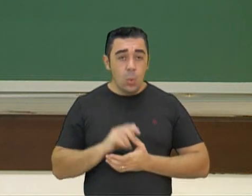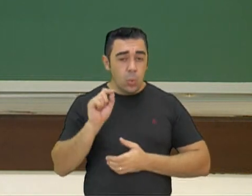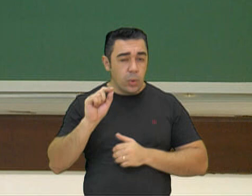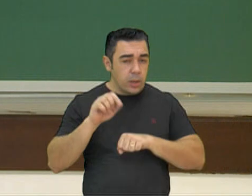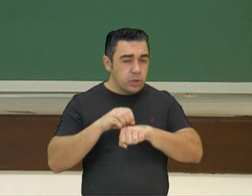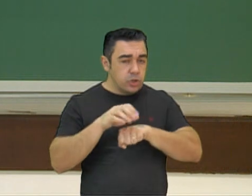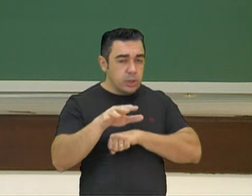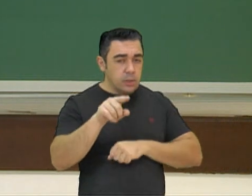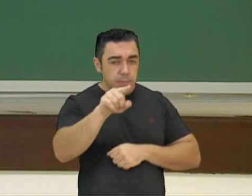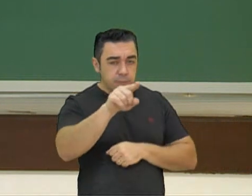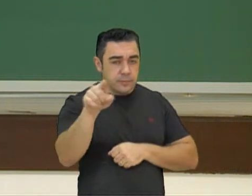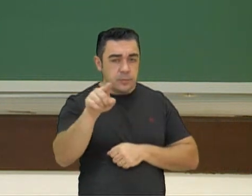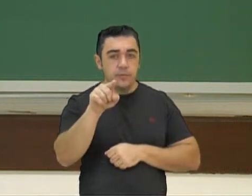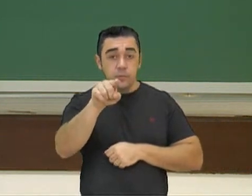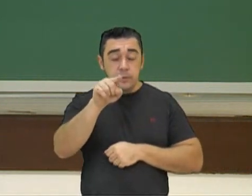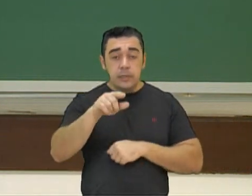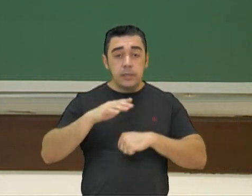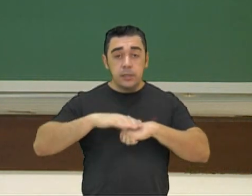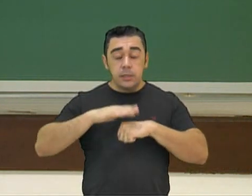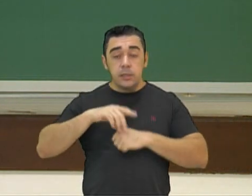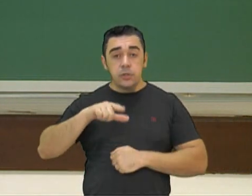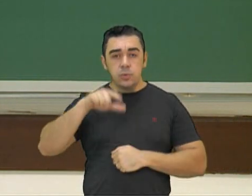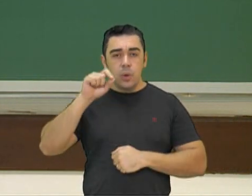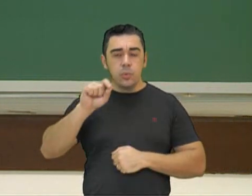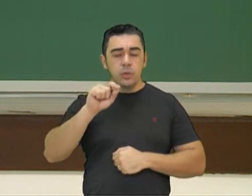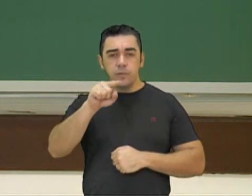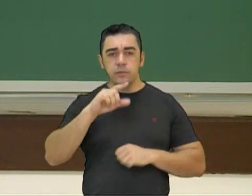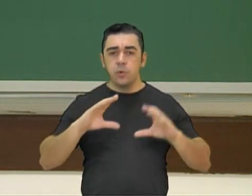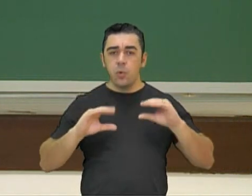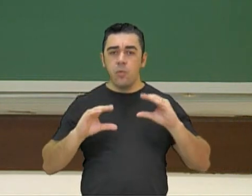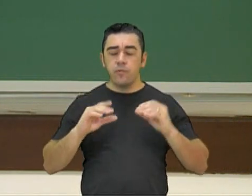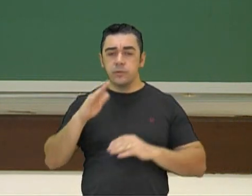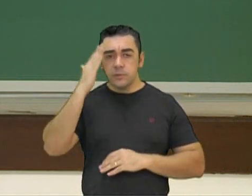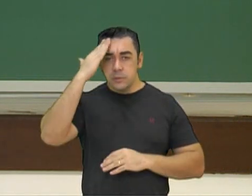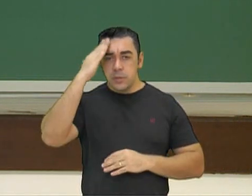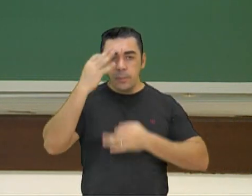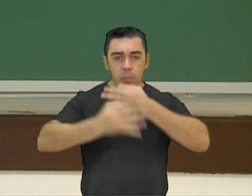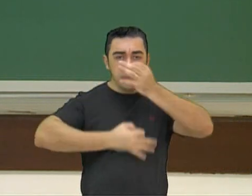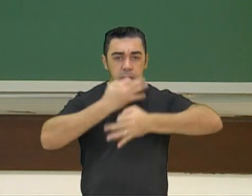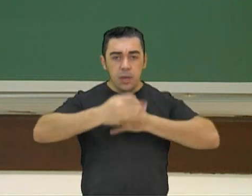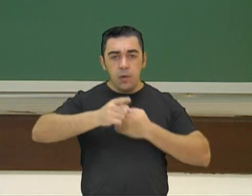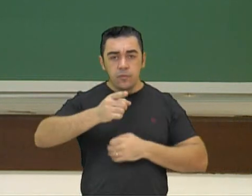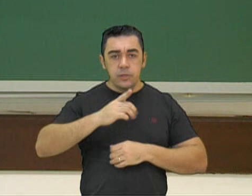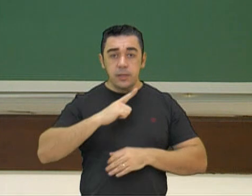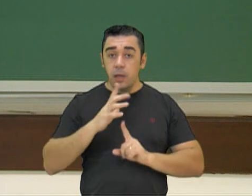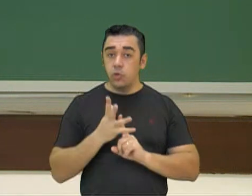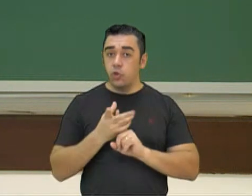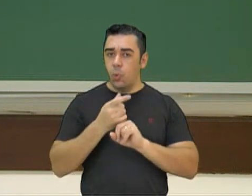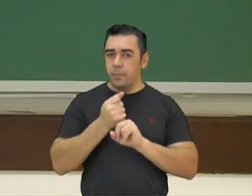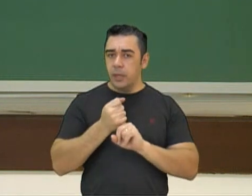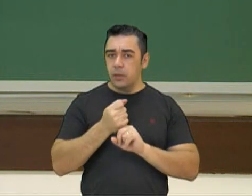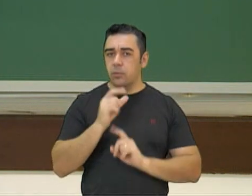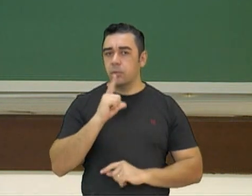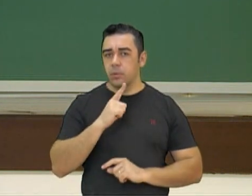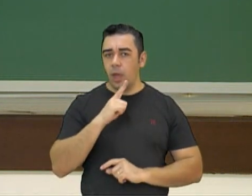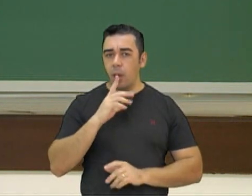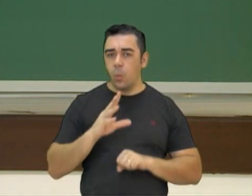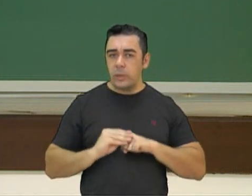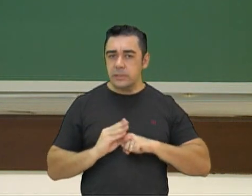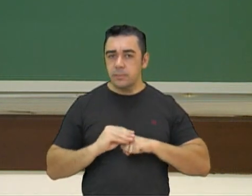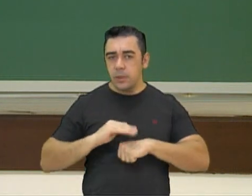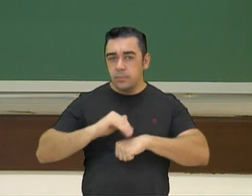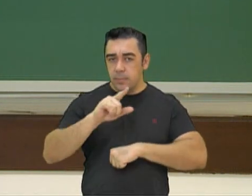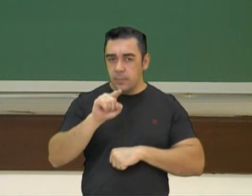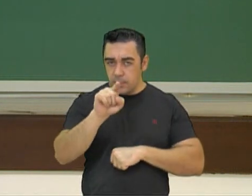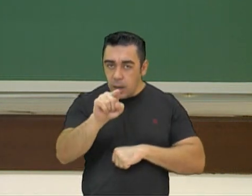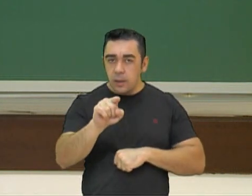você decida o que ficar mais confortável para você, né? Ou seja, o que você mais domine, o que você mais tenha conhecimento, o que você